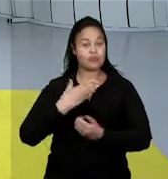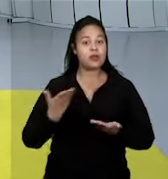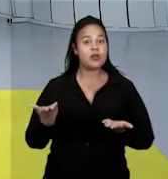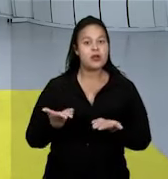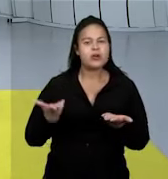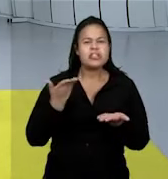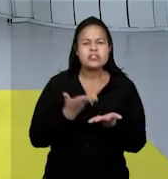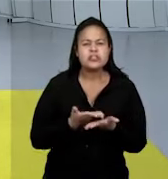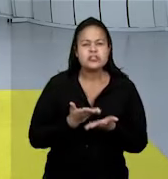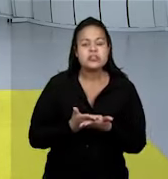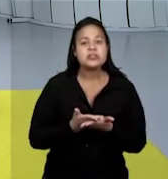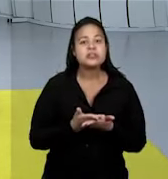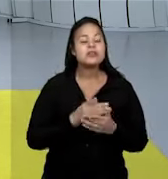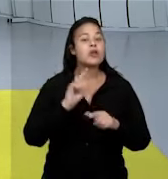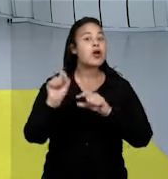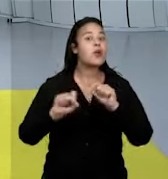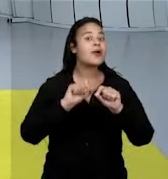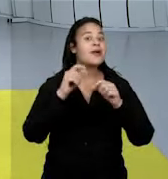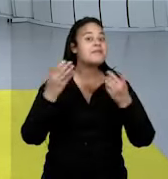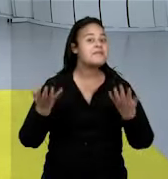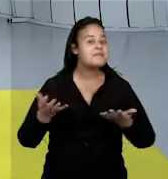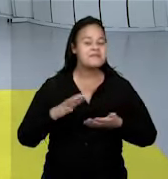vamos estudar os